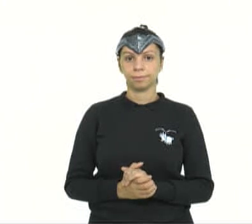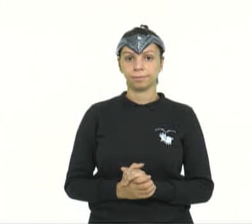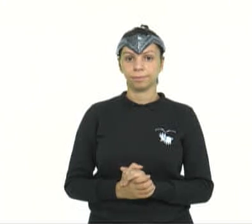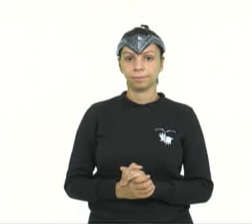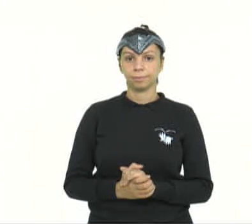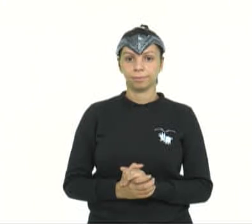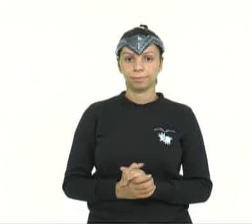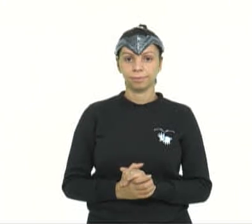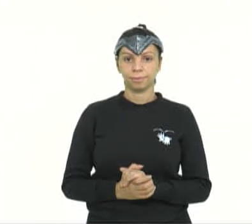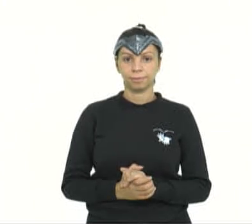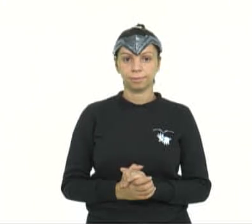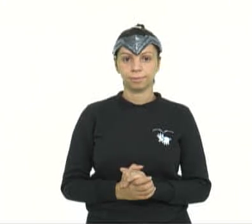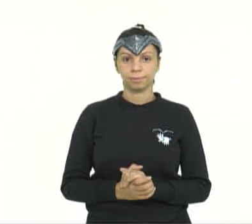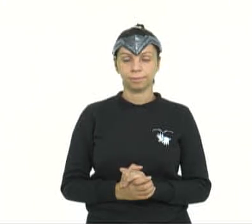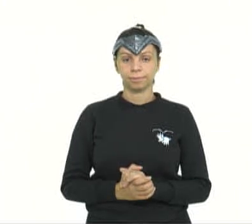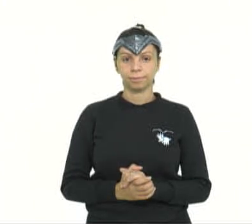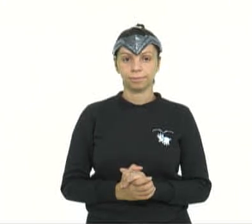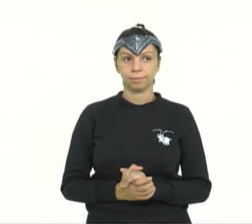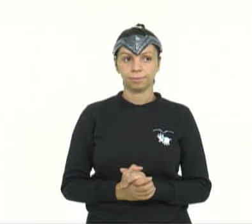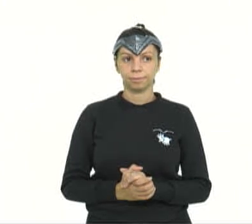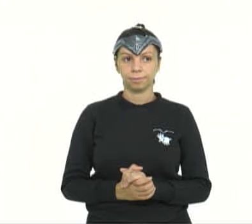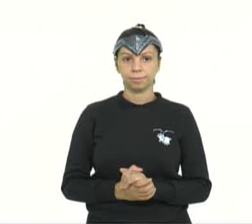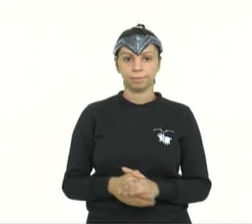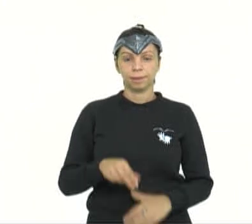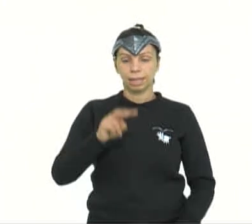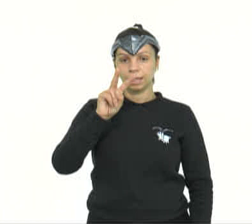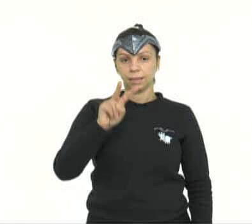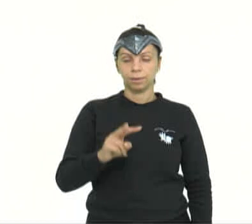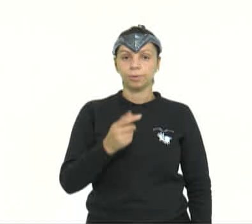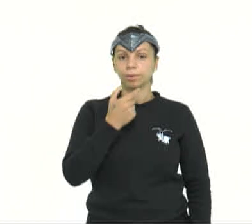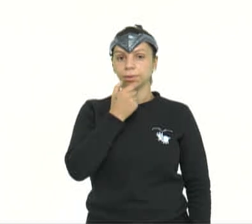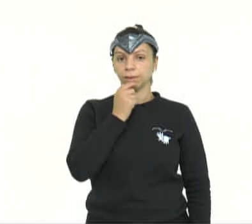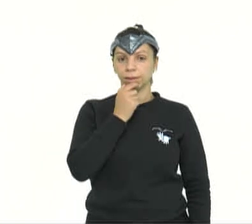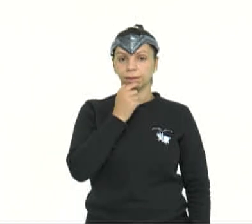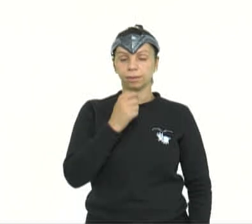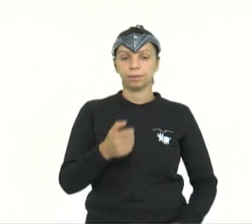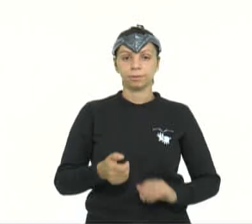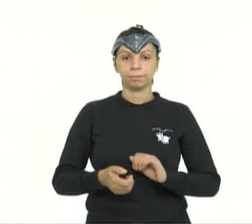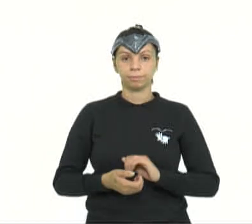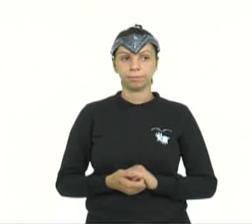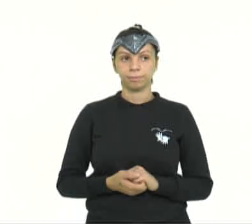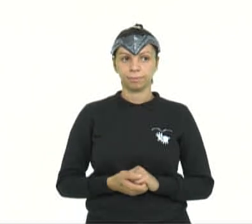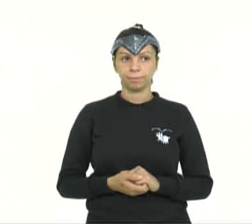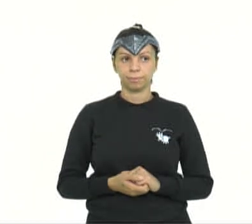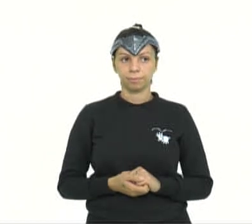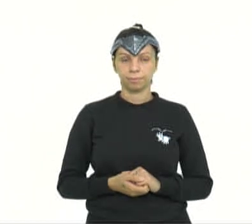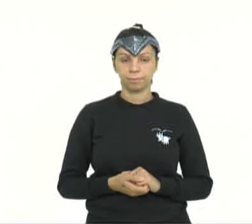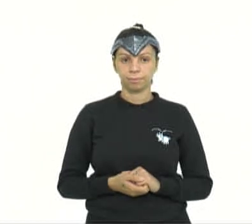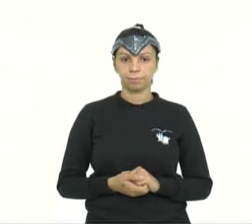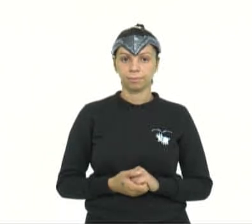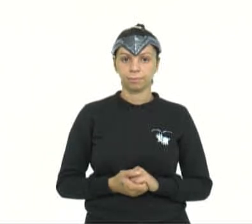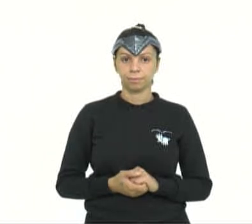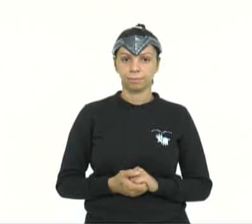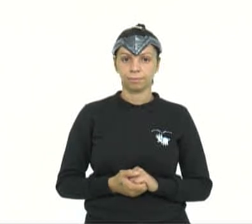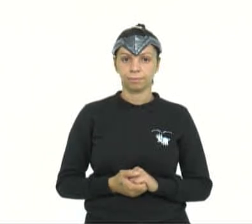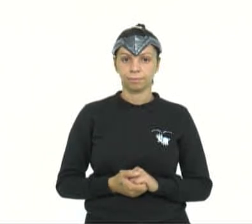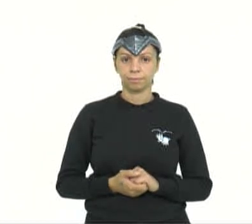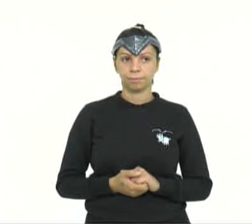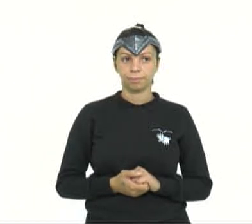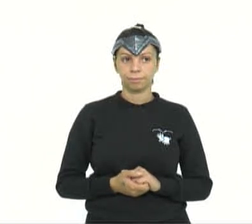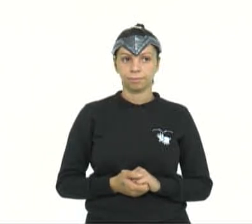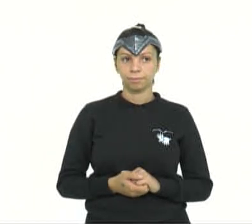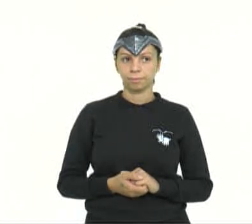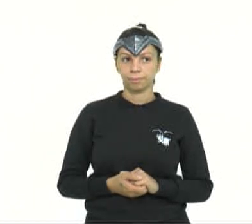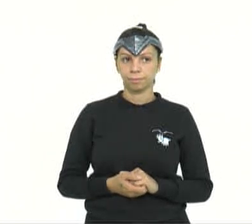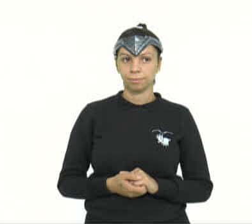Quadrinhópole, Avenida and others. With Quadrinhópole, he